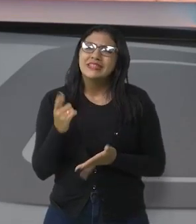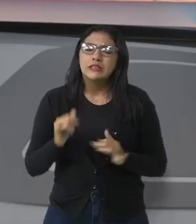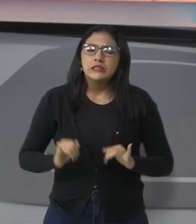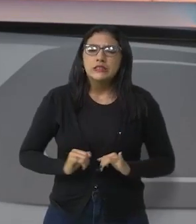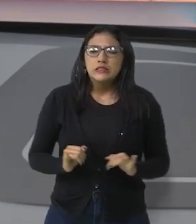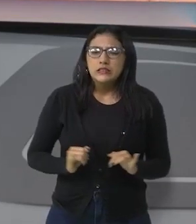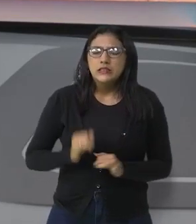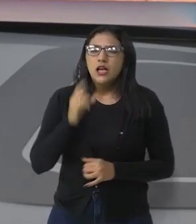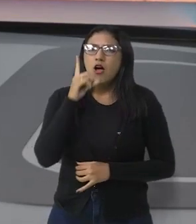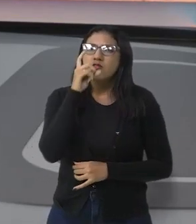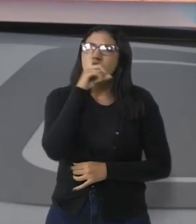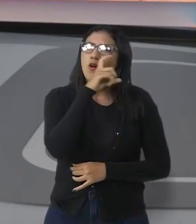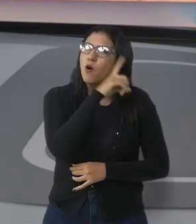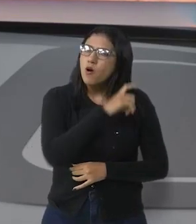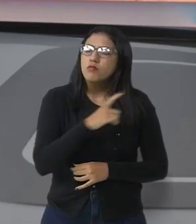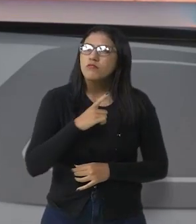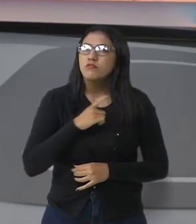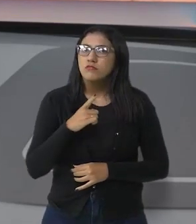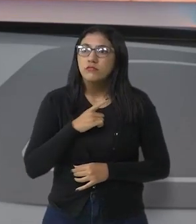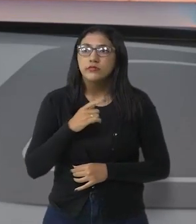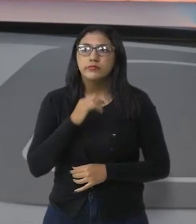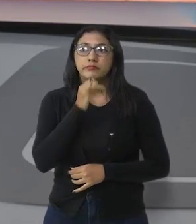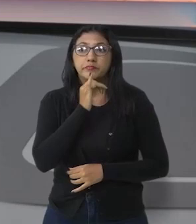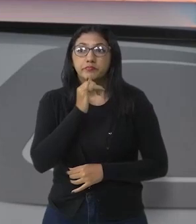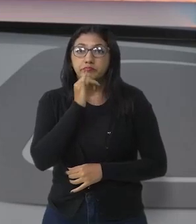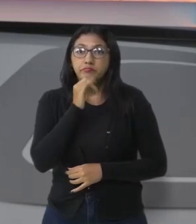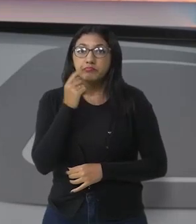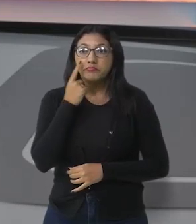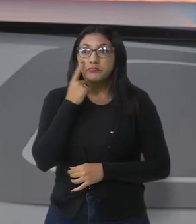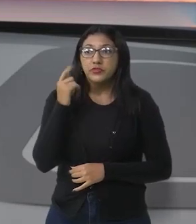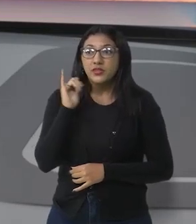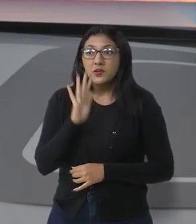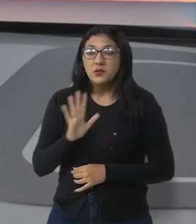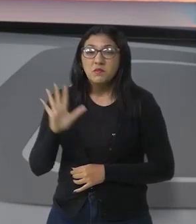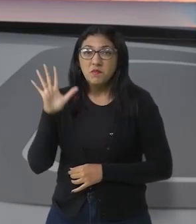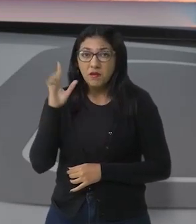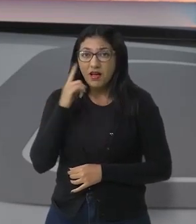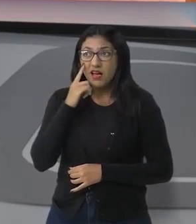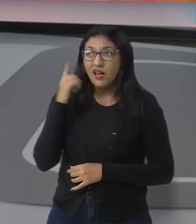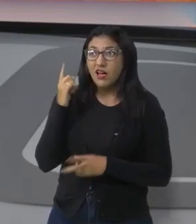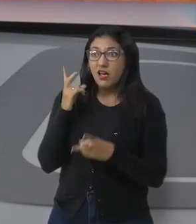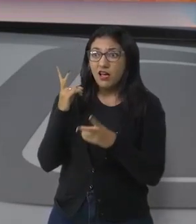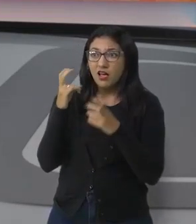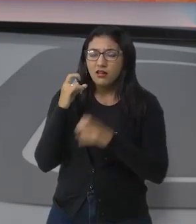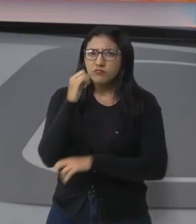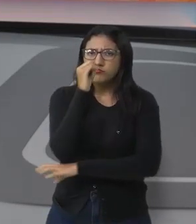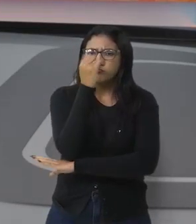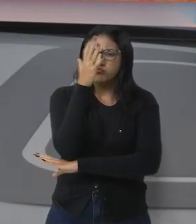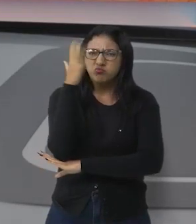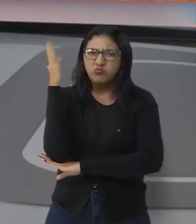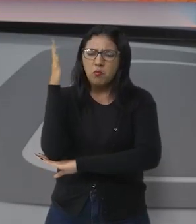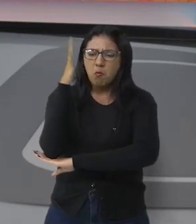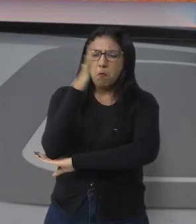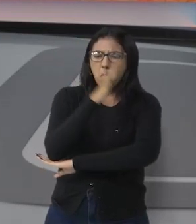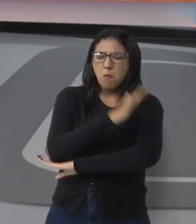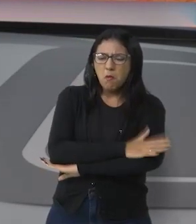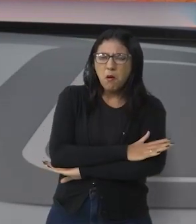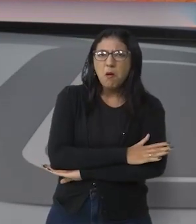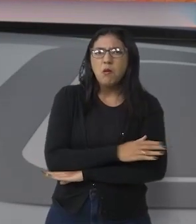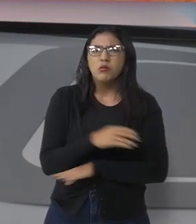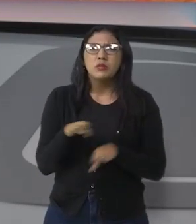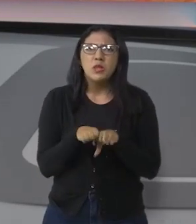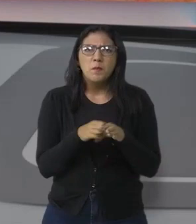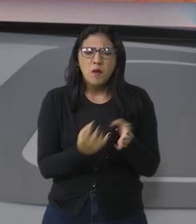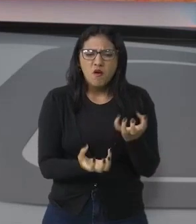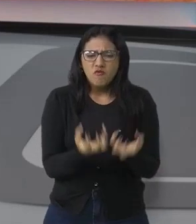as dificuldades desses povos. A invasão que a gente tem nas terras indígenas, o desmatamento com as queimadas que também vão